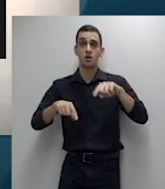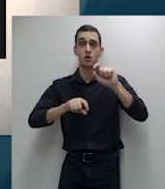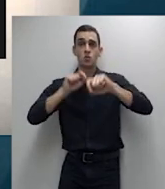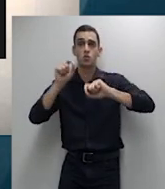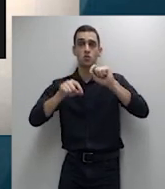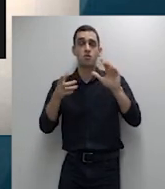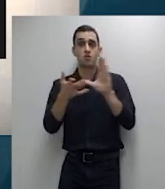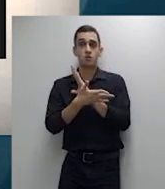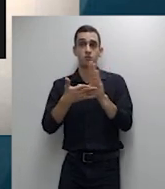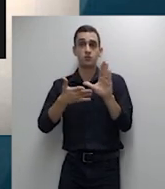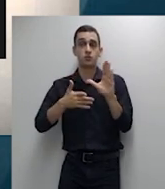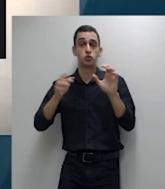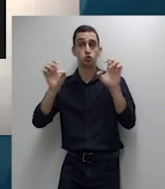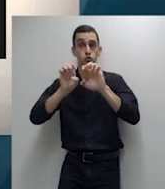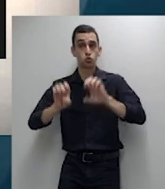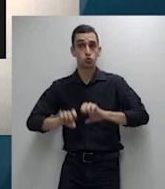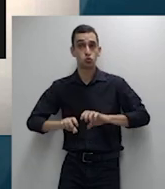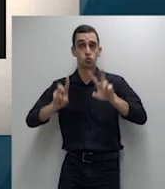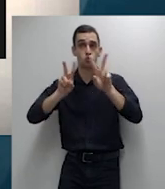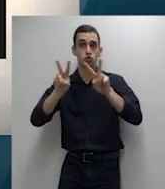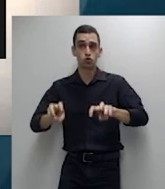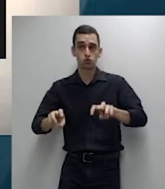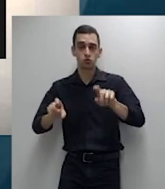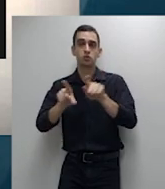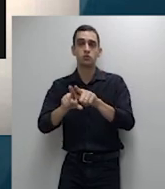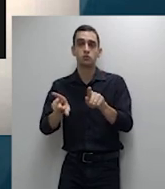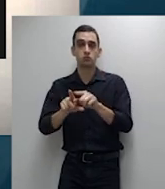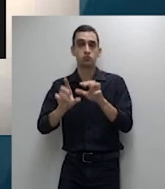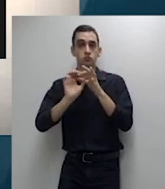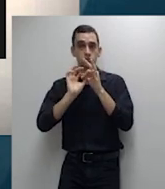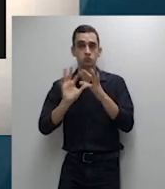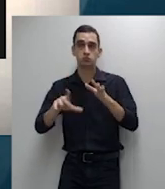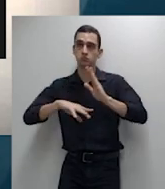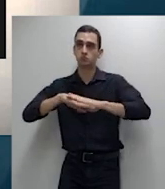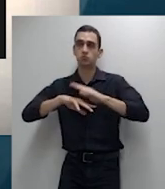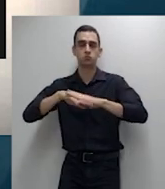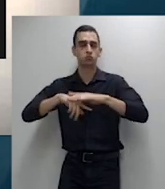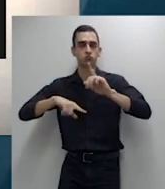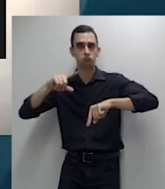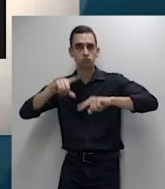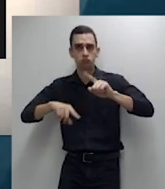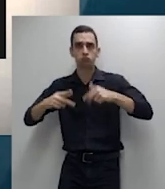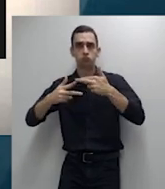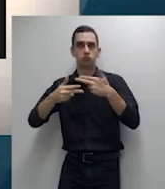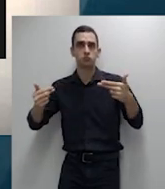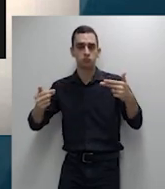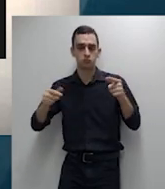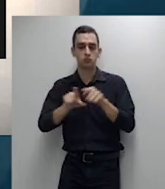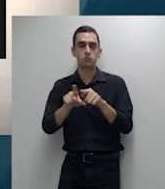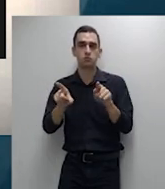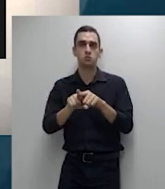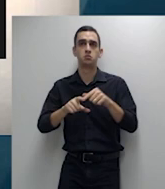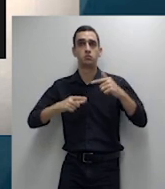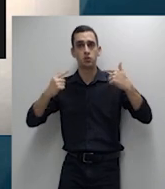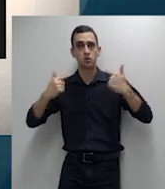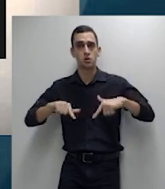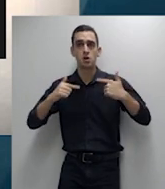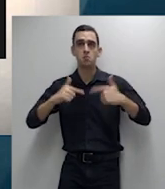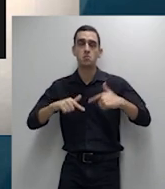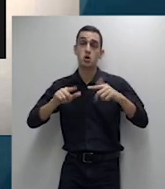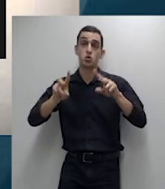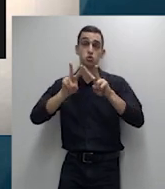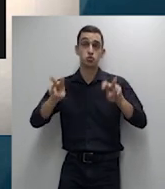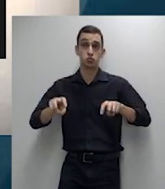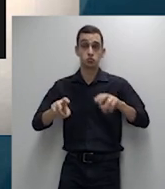infraestrutura disponibilização de equipamentos sem prestação de serviço de telecomunicação